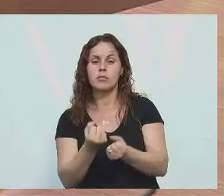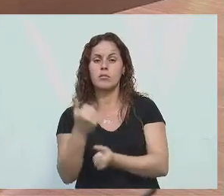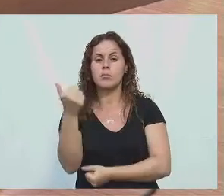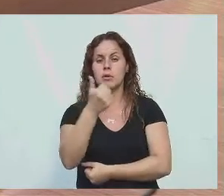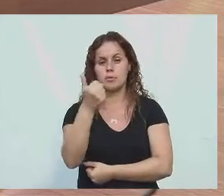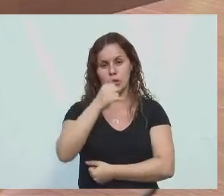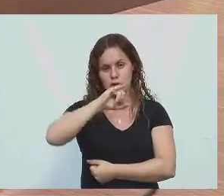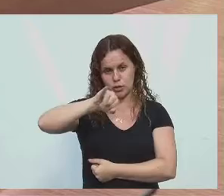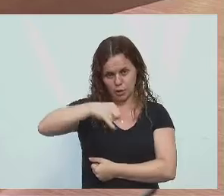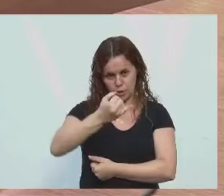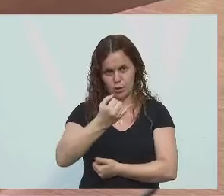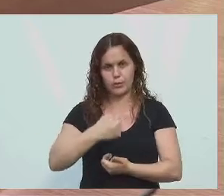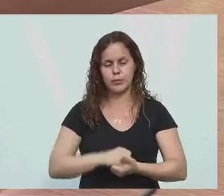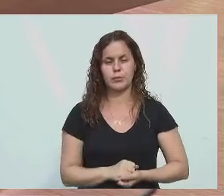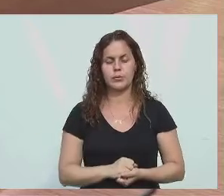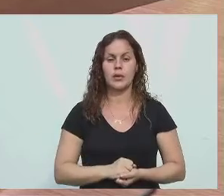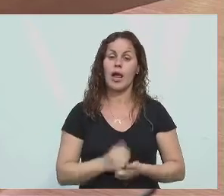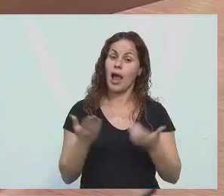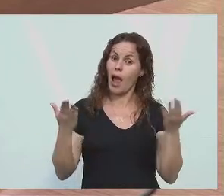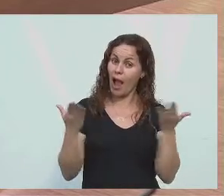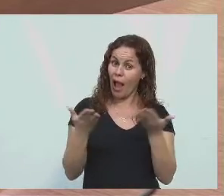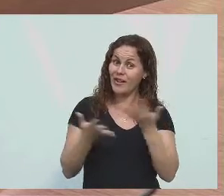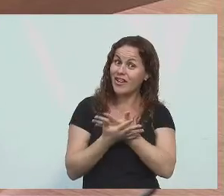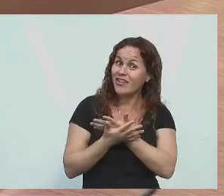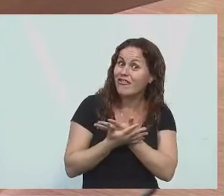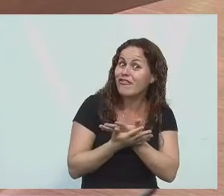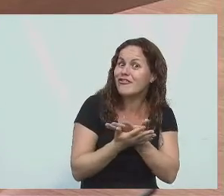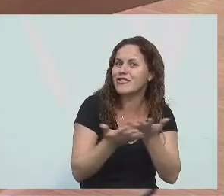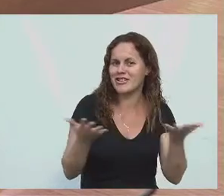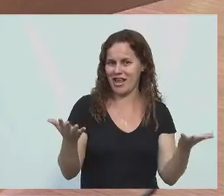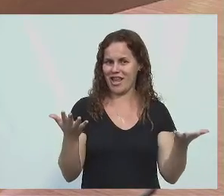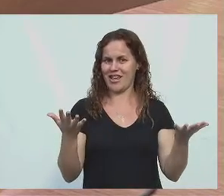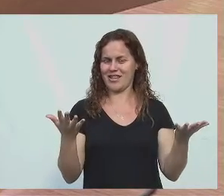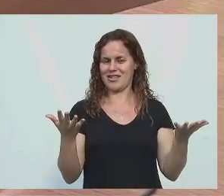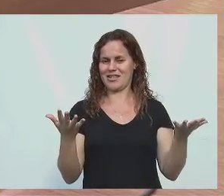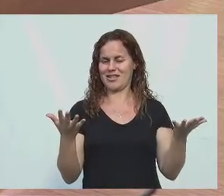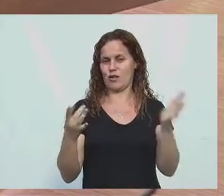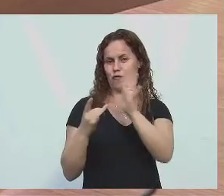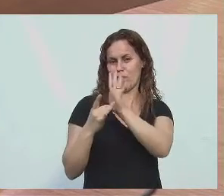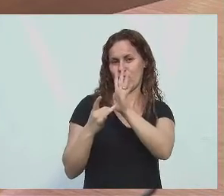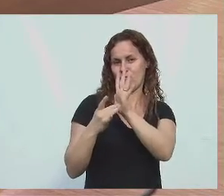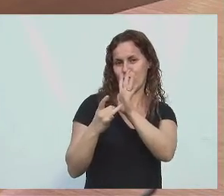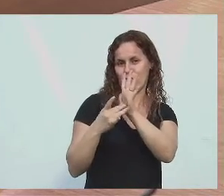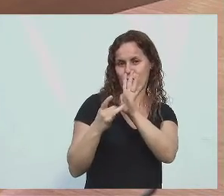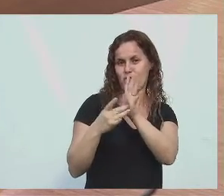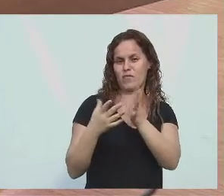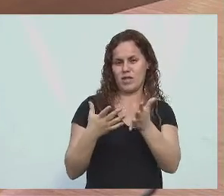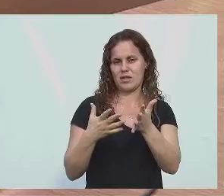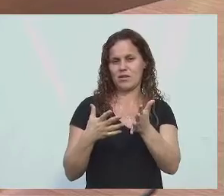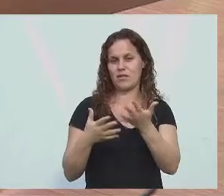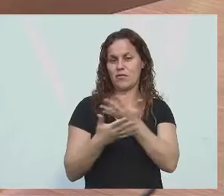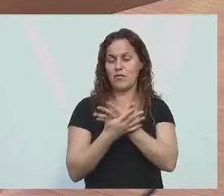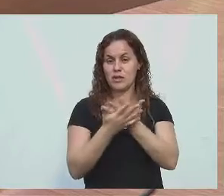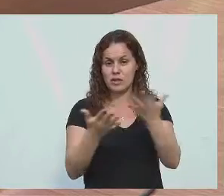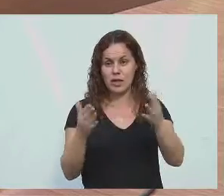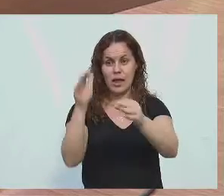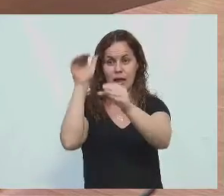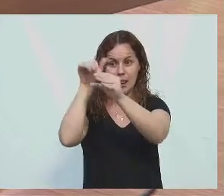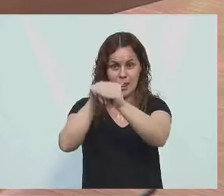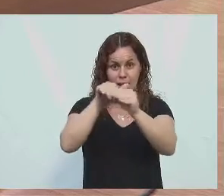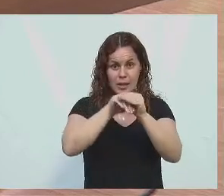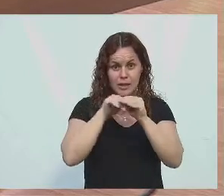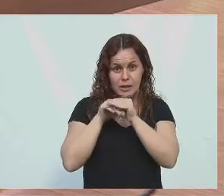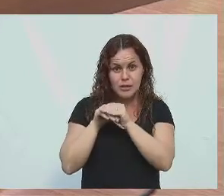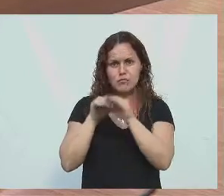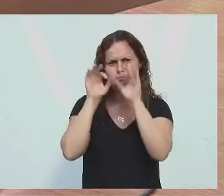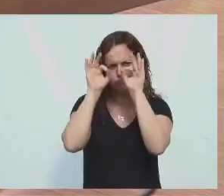janeiro é que agora vocês são vidraça. A grande maioria de vocês elegeram de uma